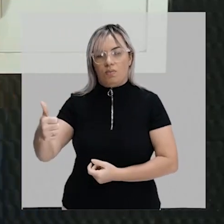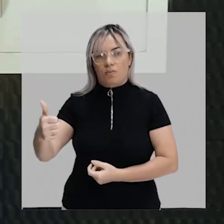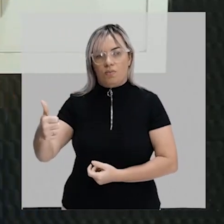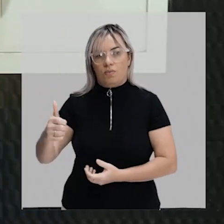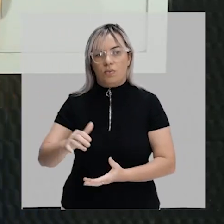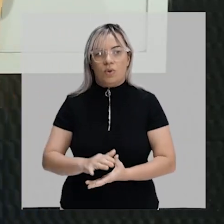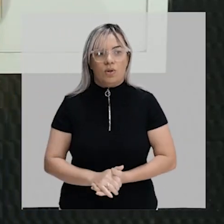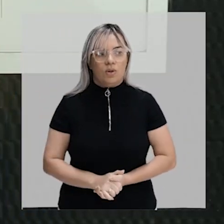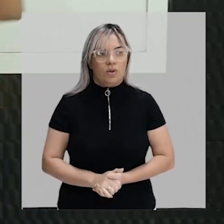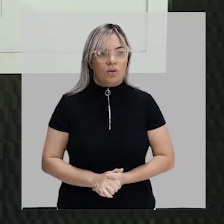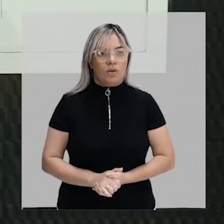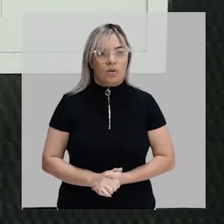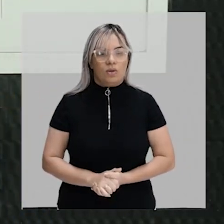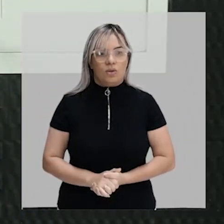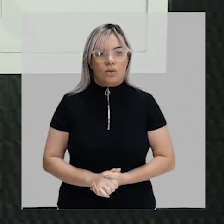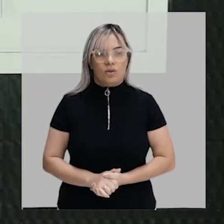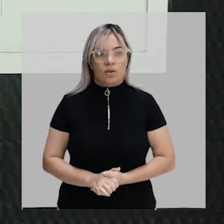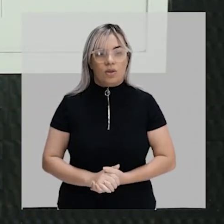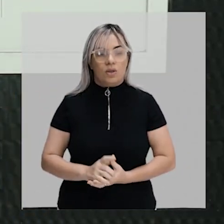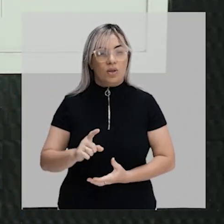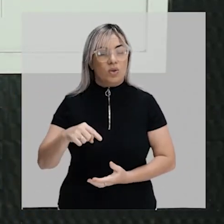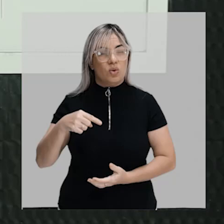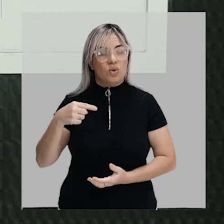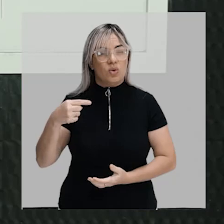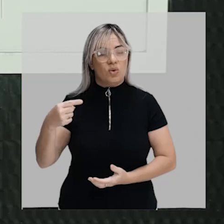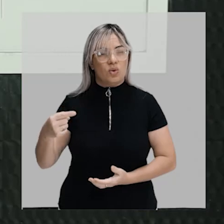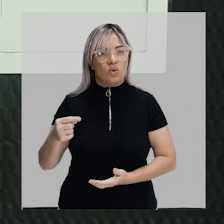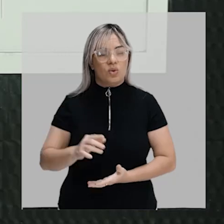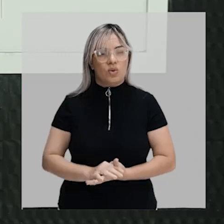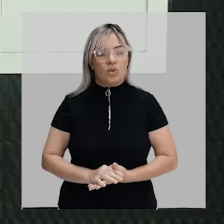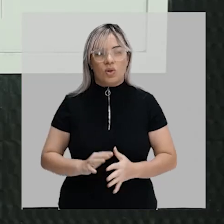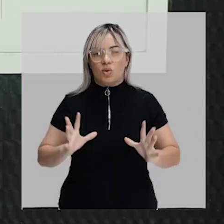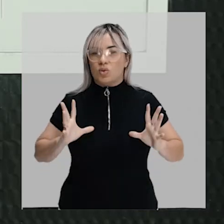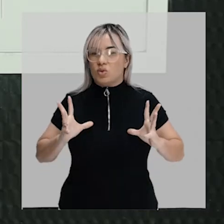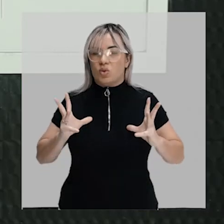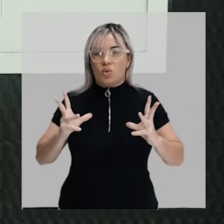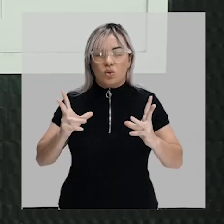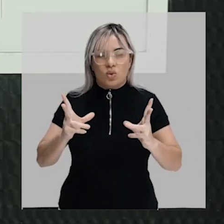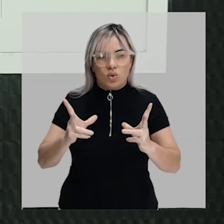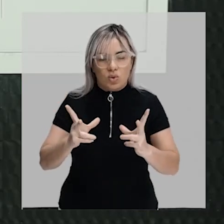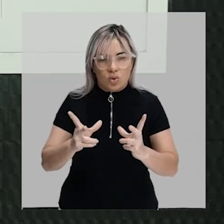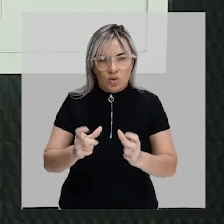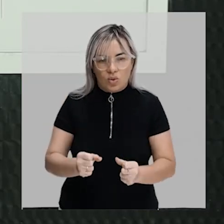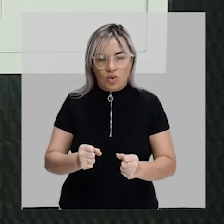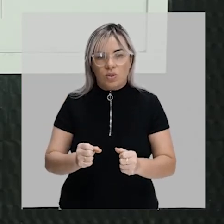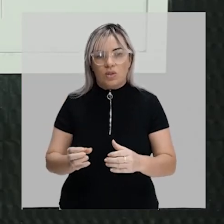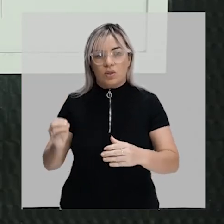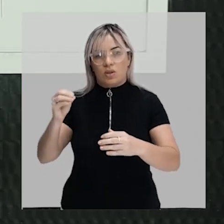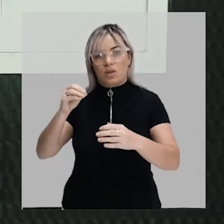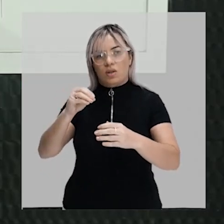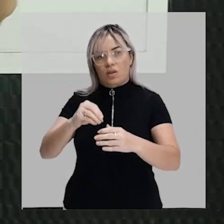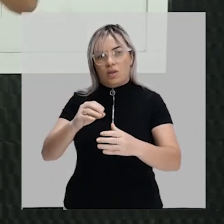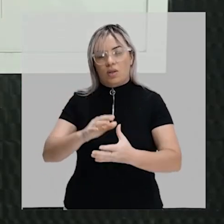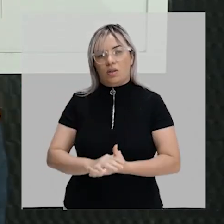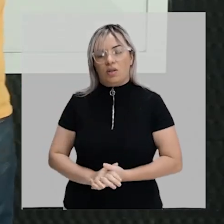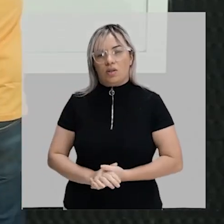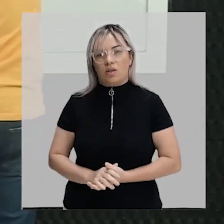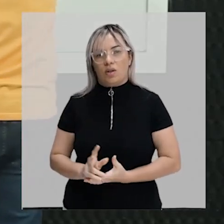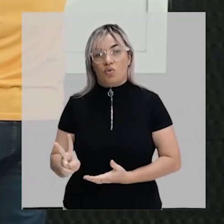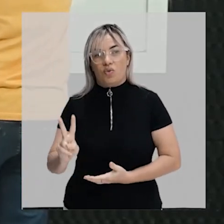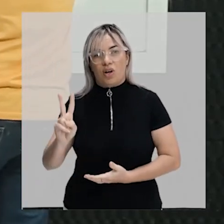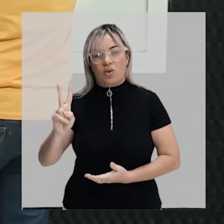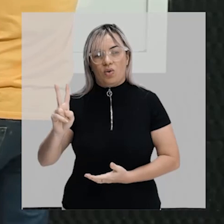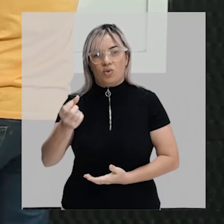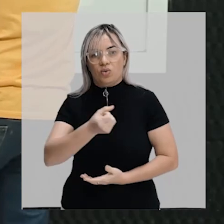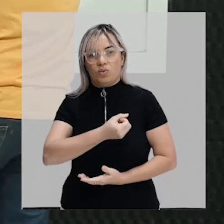iguais a 1 e os demais elementos todos os outros elementos que compram Matriz são nulos e